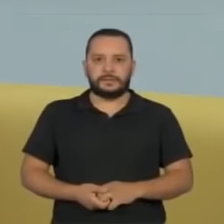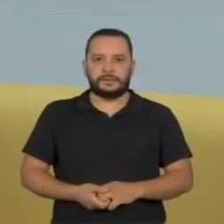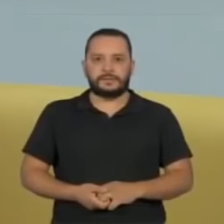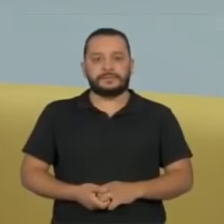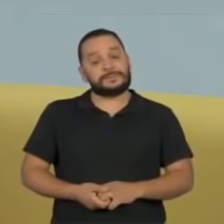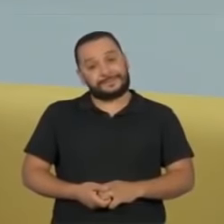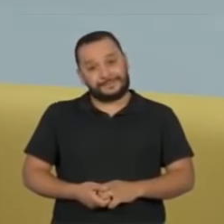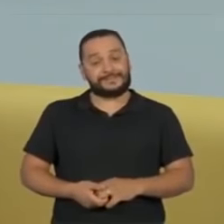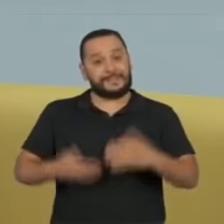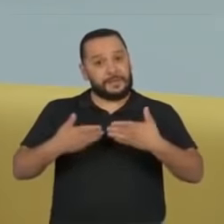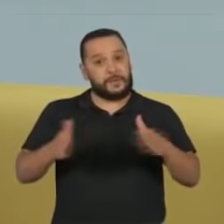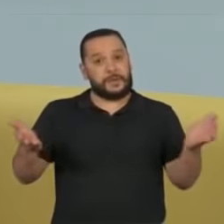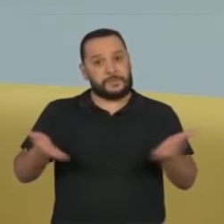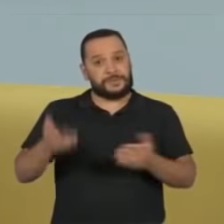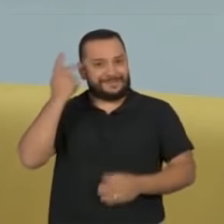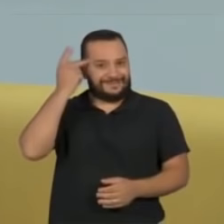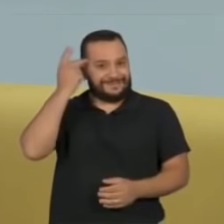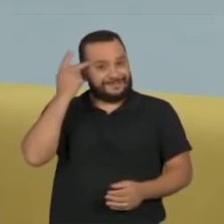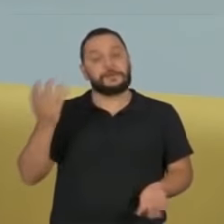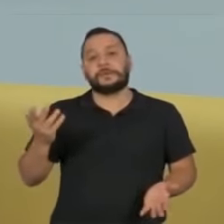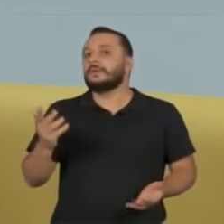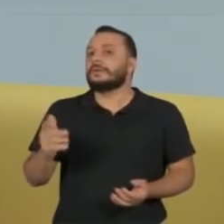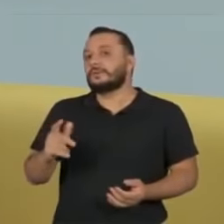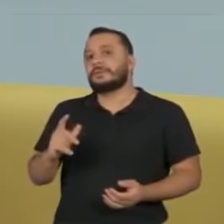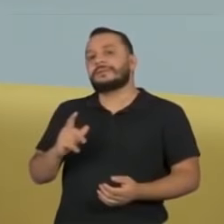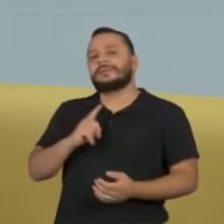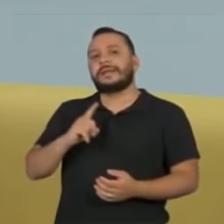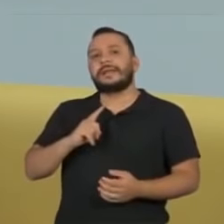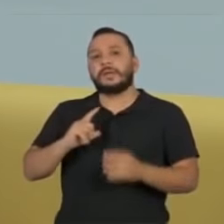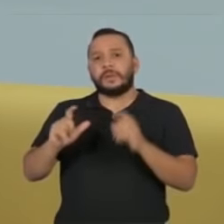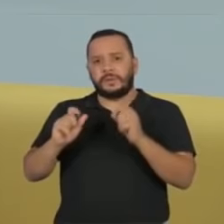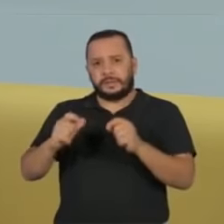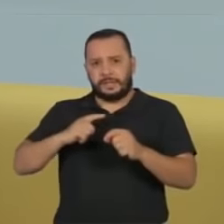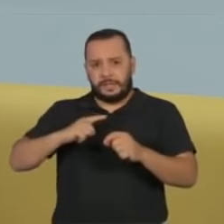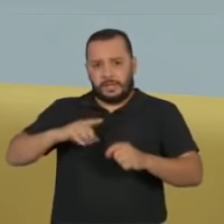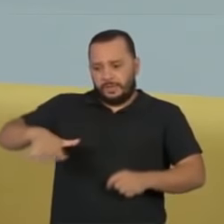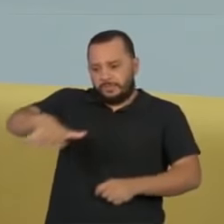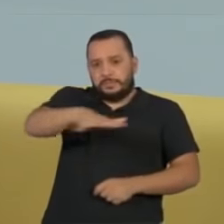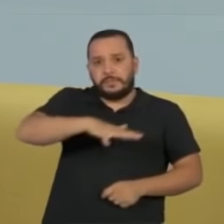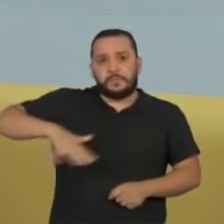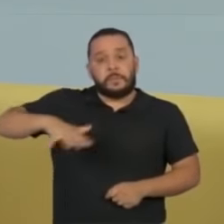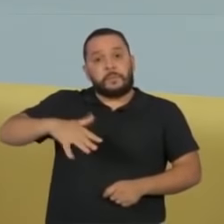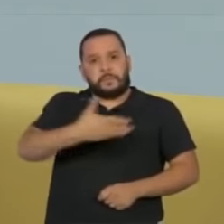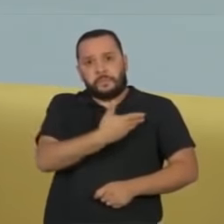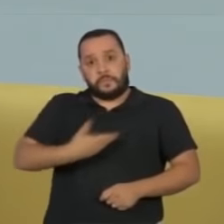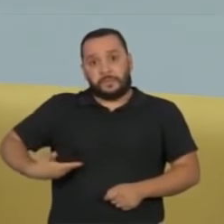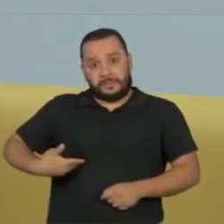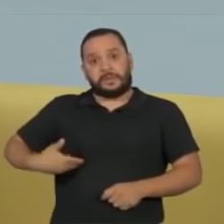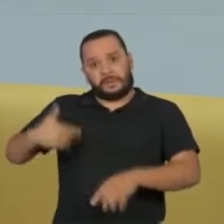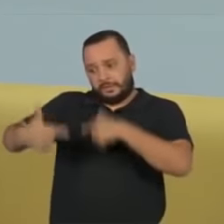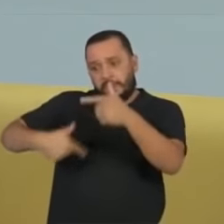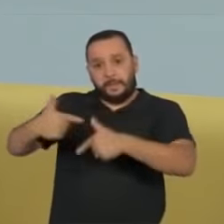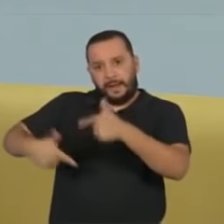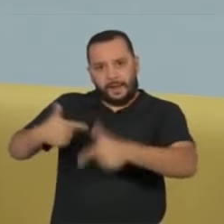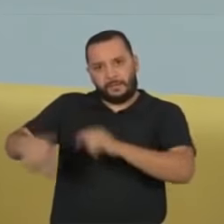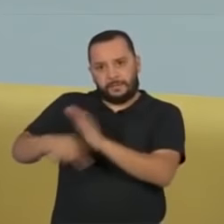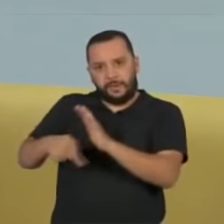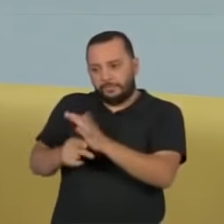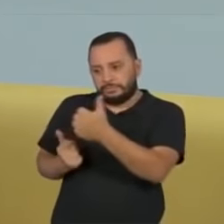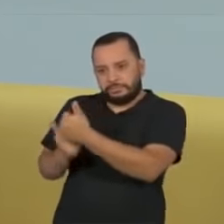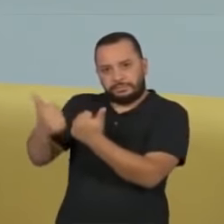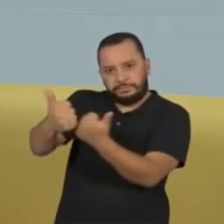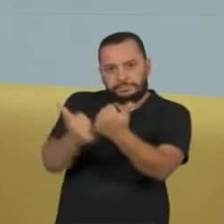Foi inaugurado hoje, em São Paulo, um coworking público. O espaço de trabalho colaborativo é gratuito